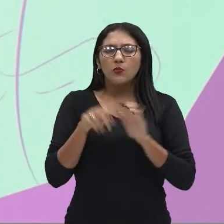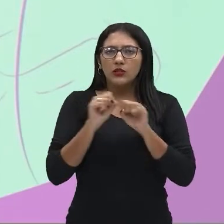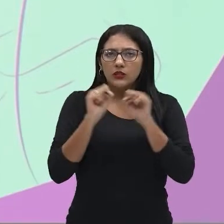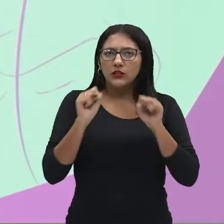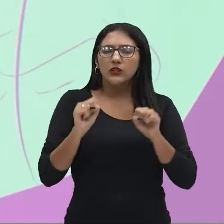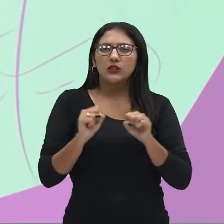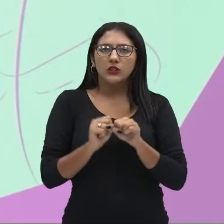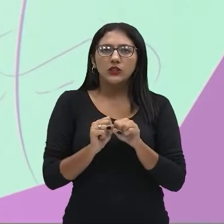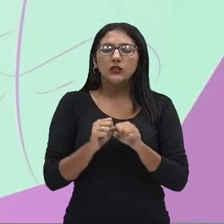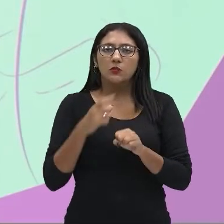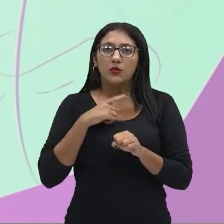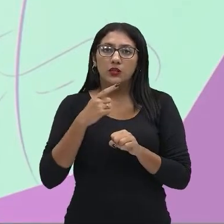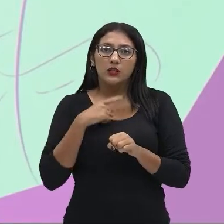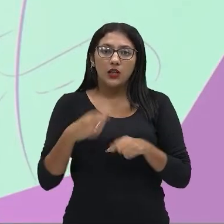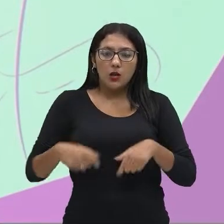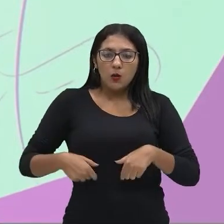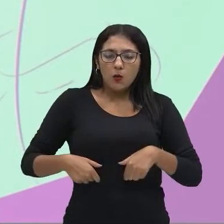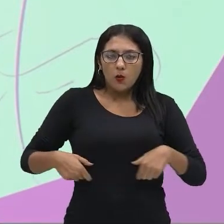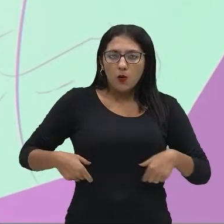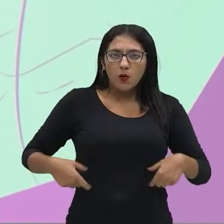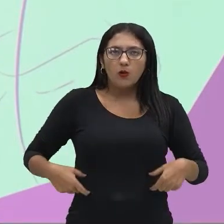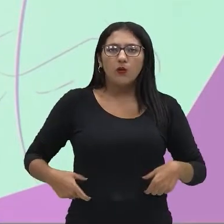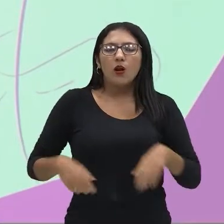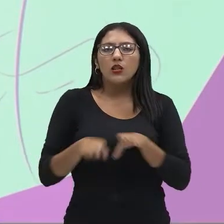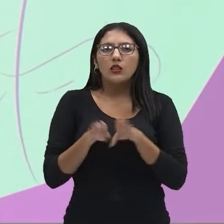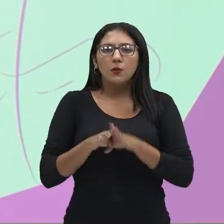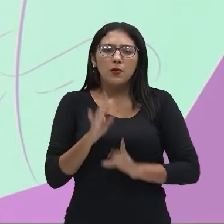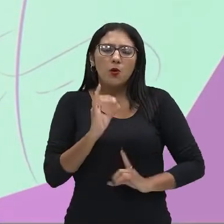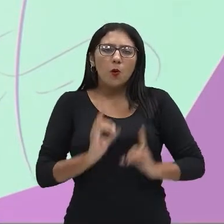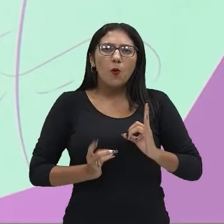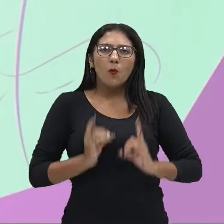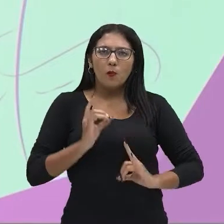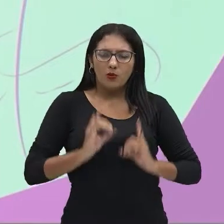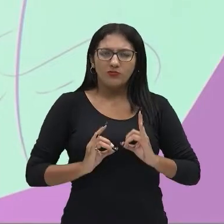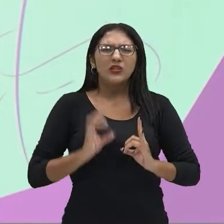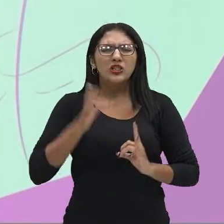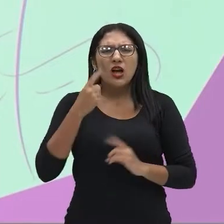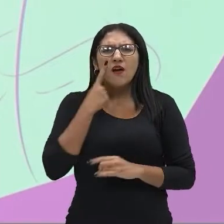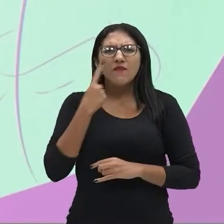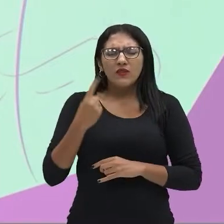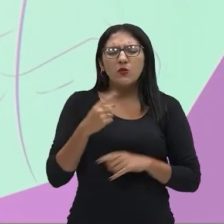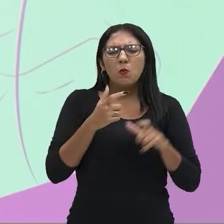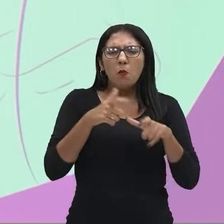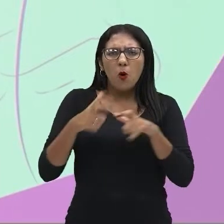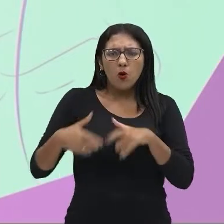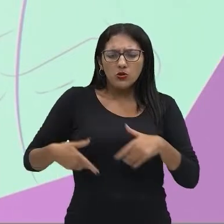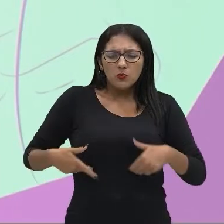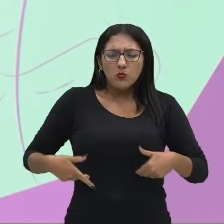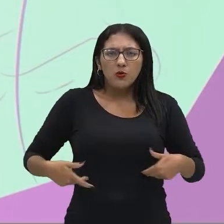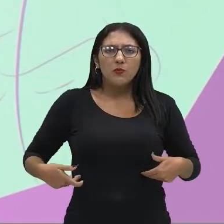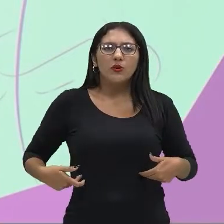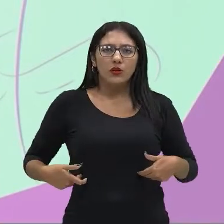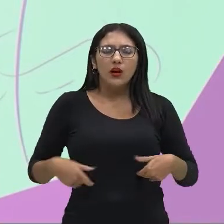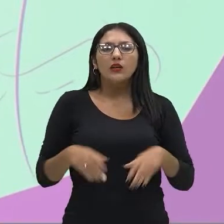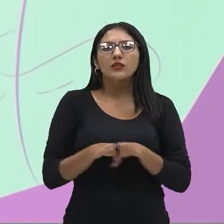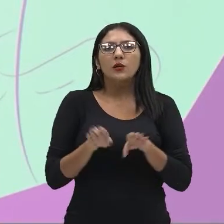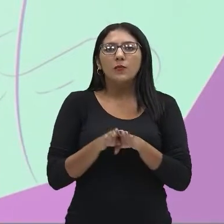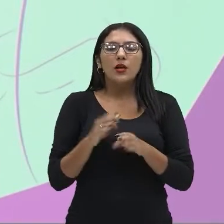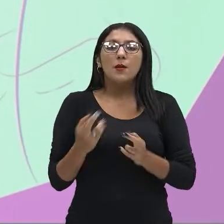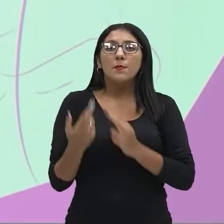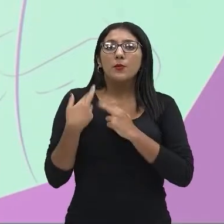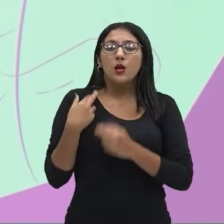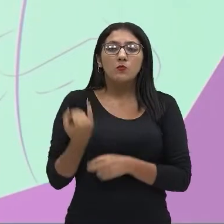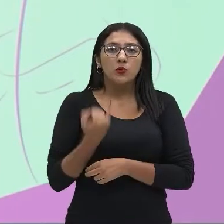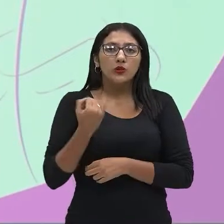formado por órgãos e hormônios. A gente já viu os órgãos e as suas localizações e qual a sua função,